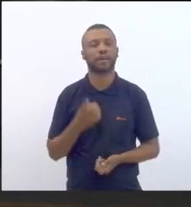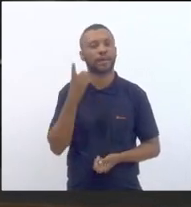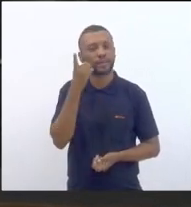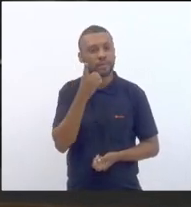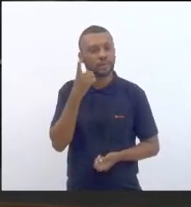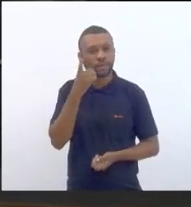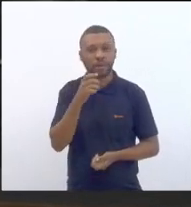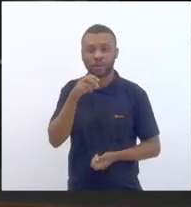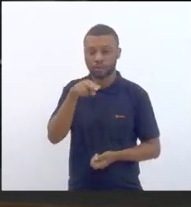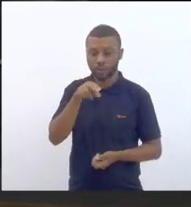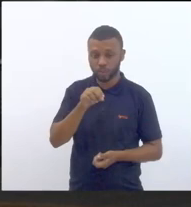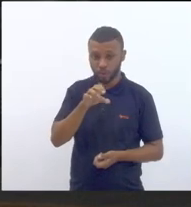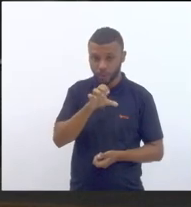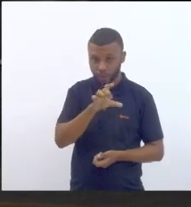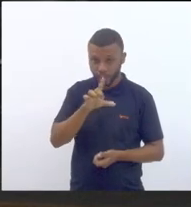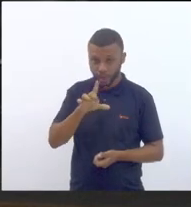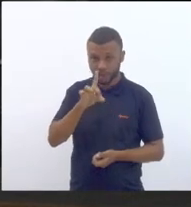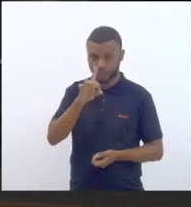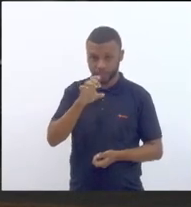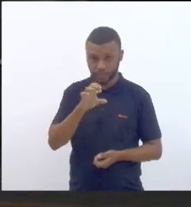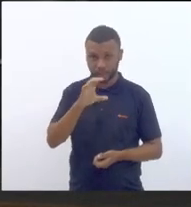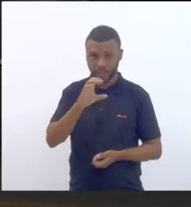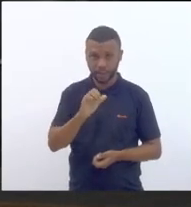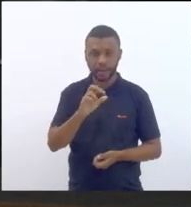Deputado Noel de Carvalho.